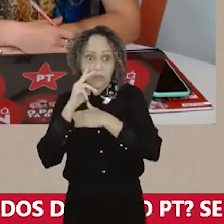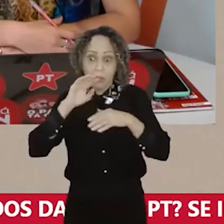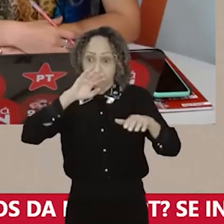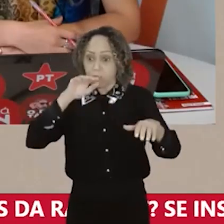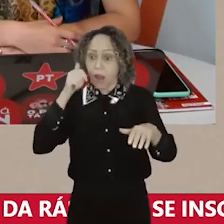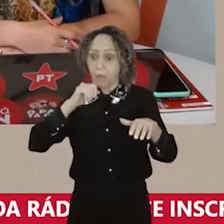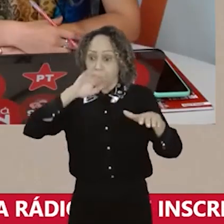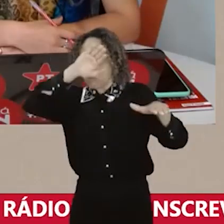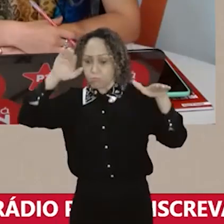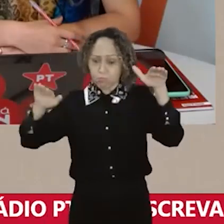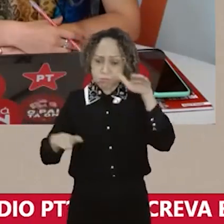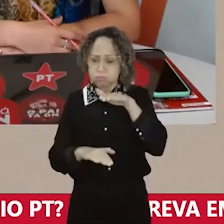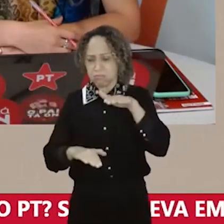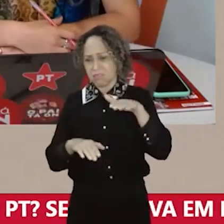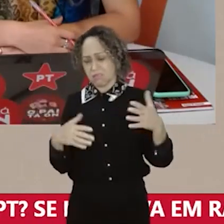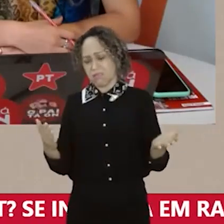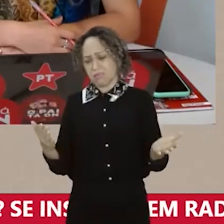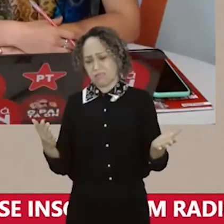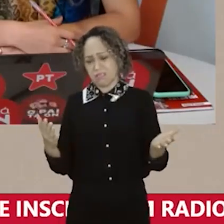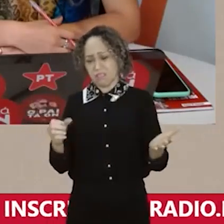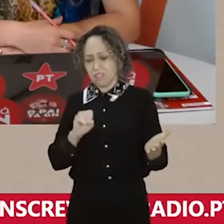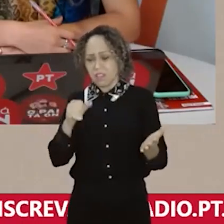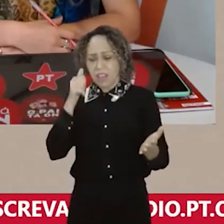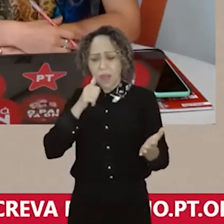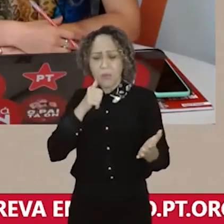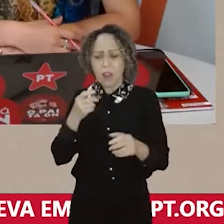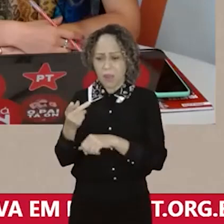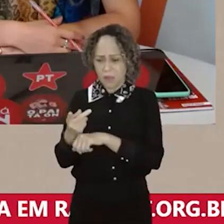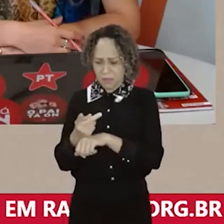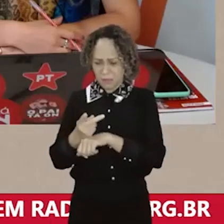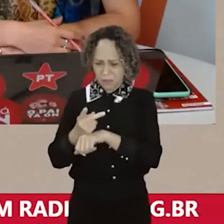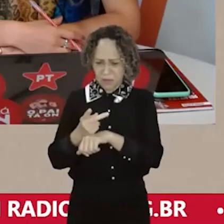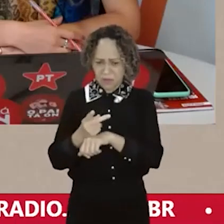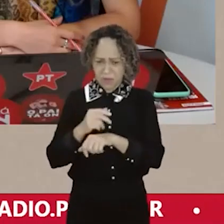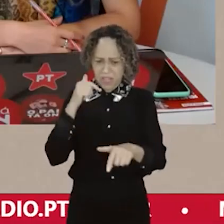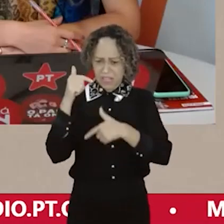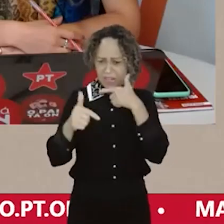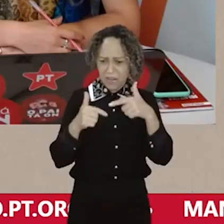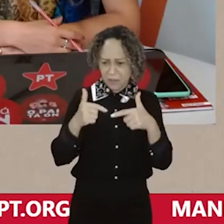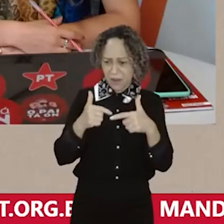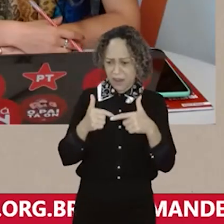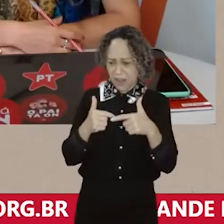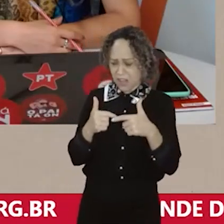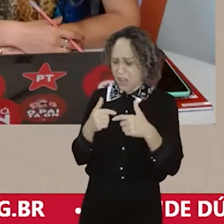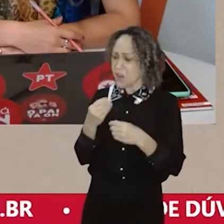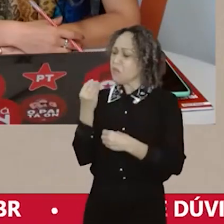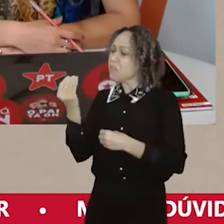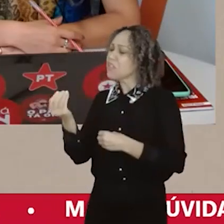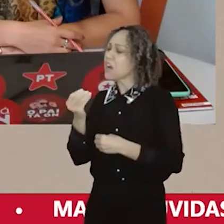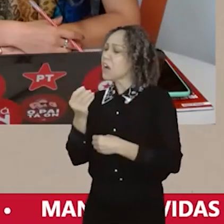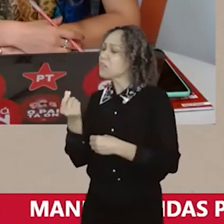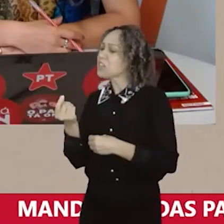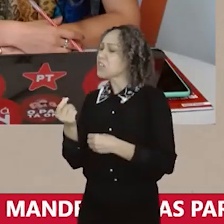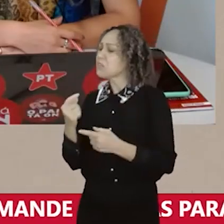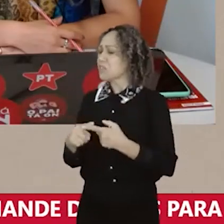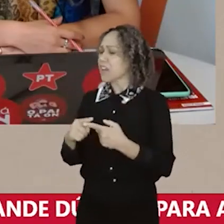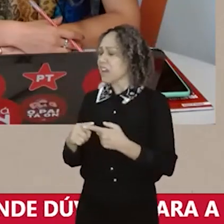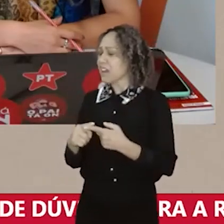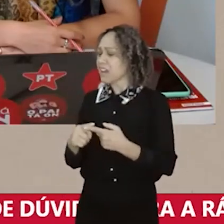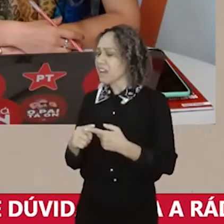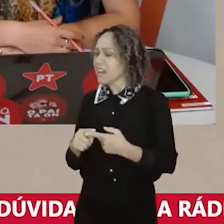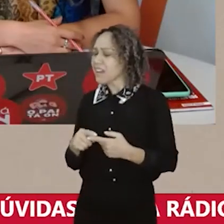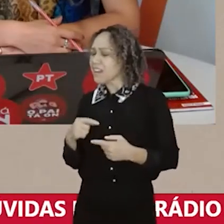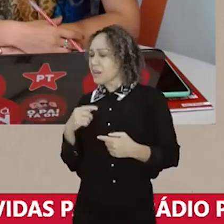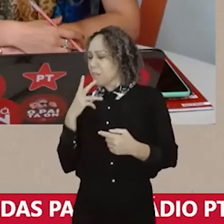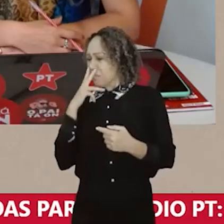mulher procura emprego, porque quando diz se a mulher fizer isso, eu vou dar um dinheiro para ela, parte de qual princípio? Que a mulher é preguiçosa,